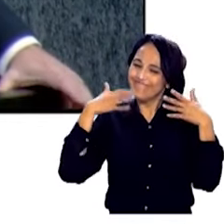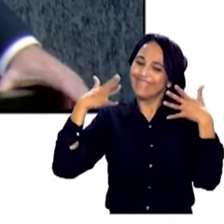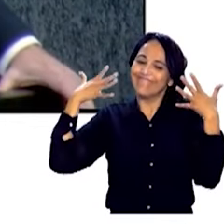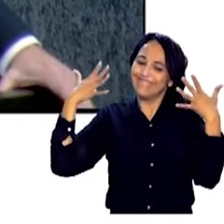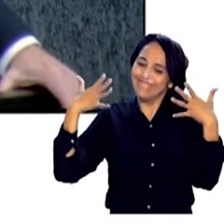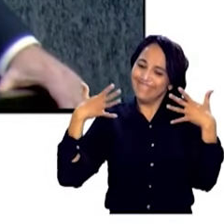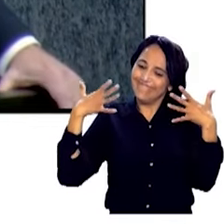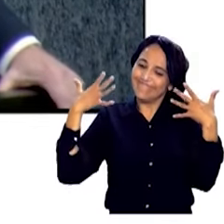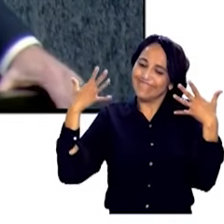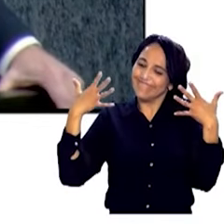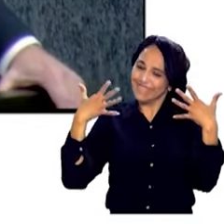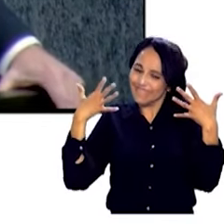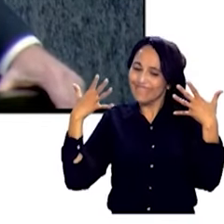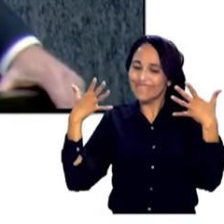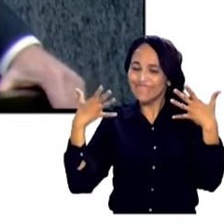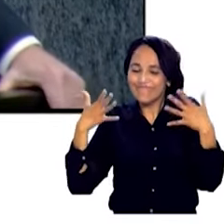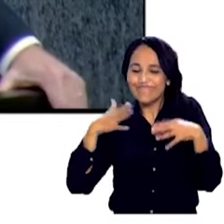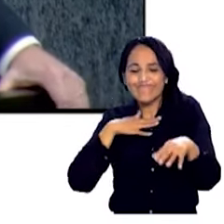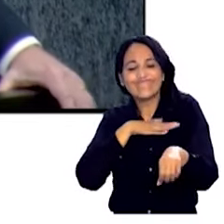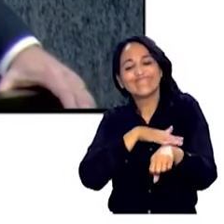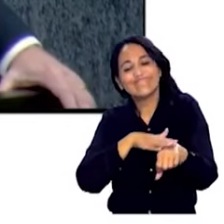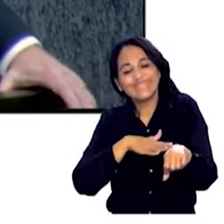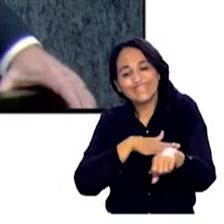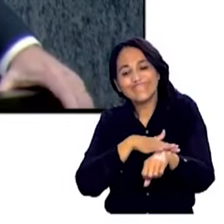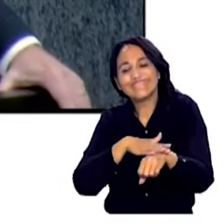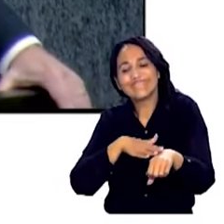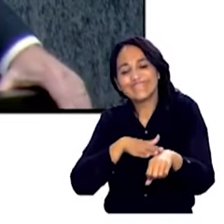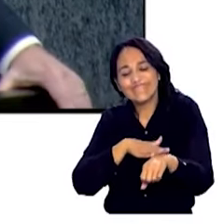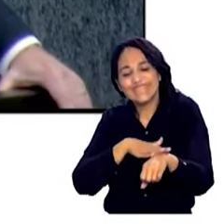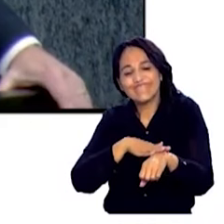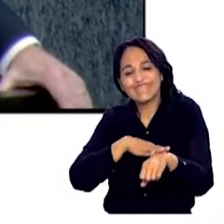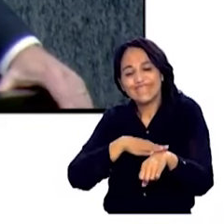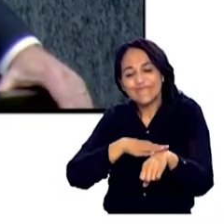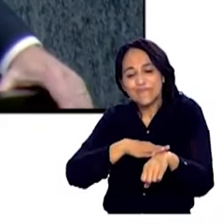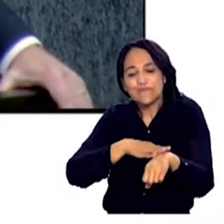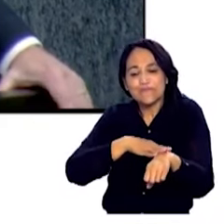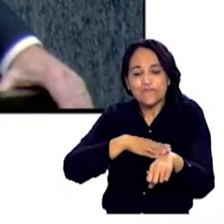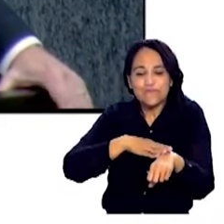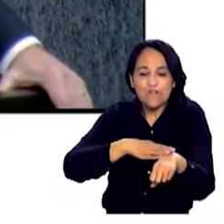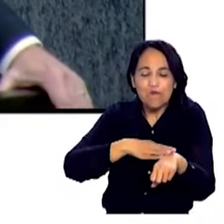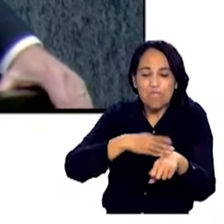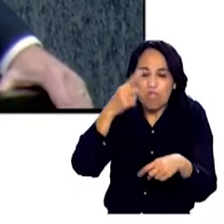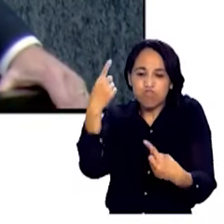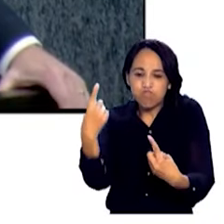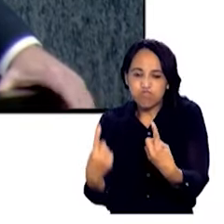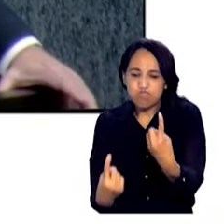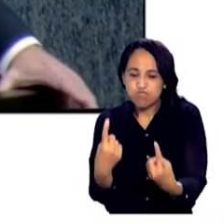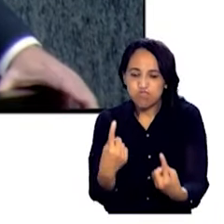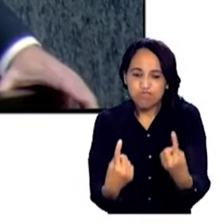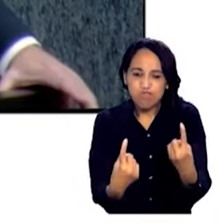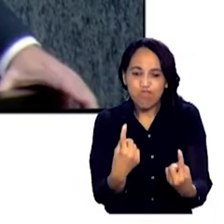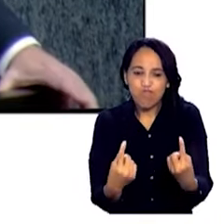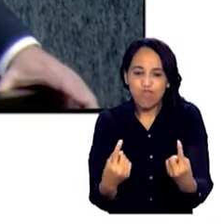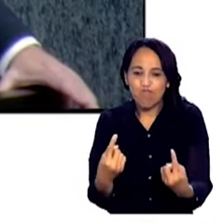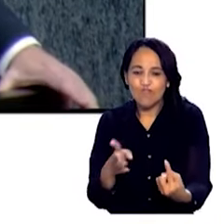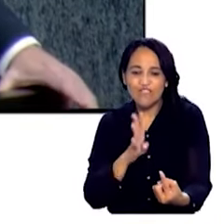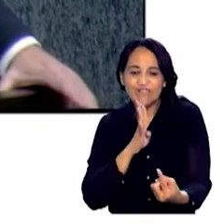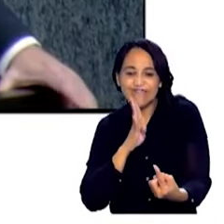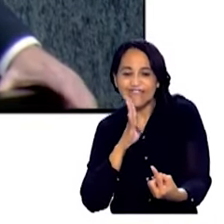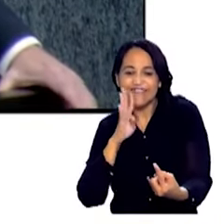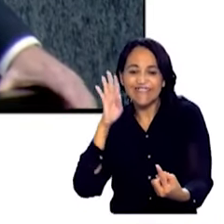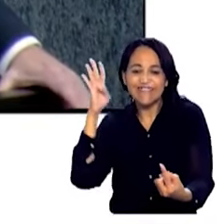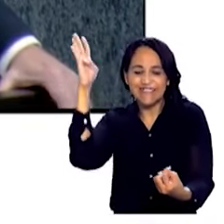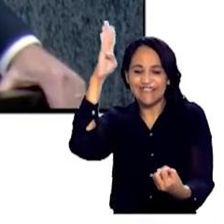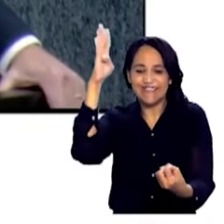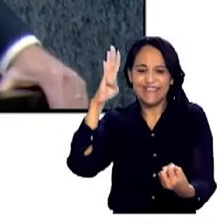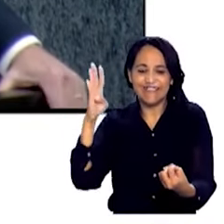conversar com meus meus eh compatriotas e outra alegria diminuir um pouco o grau de culpa que eu sinto por ter abandonado o país 17